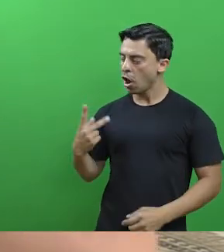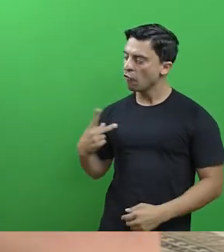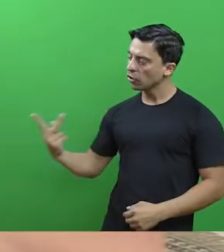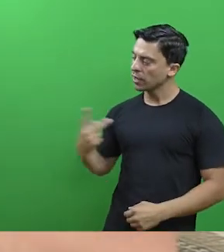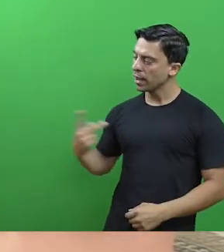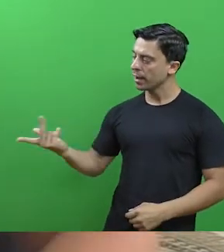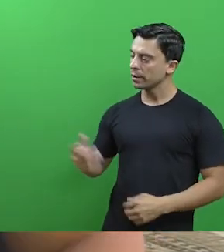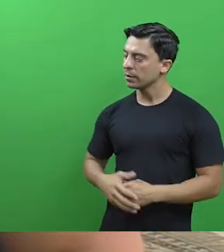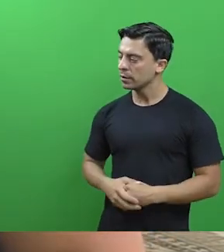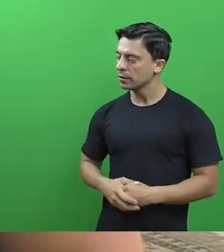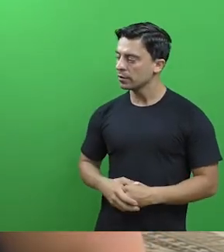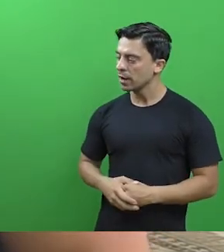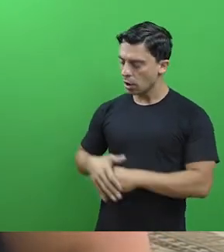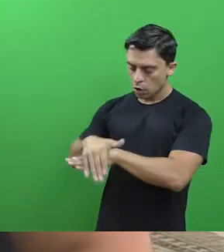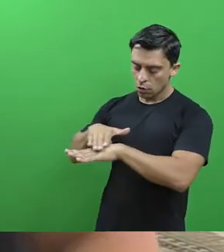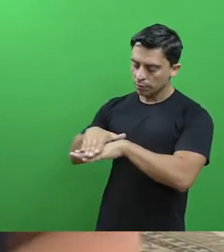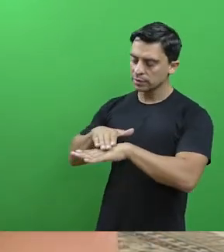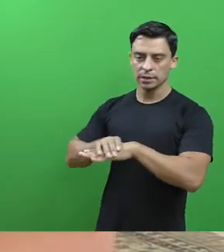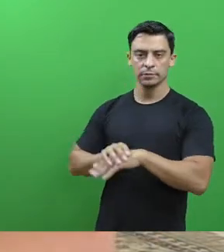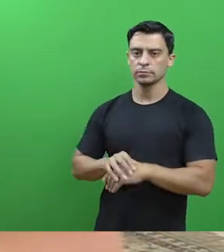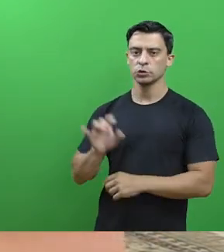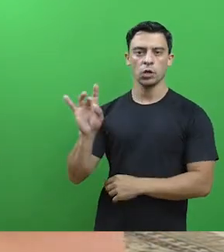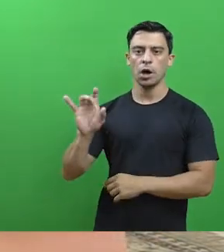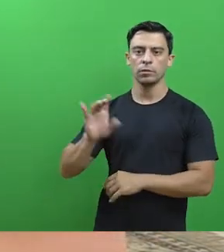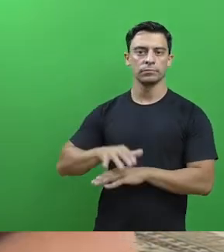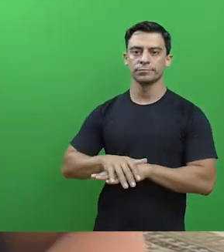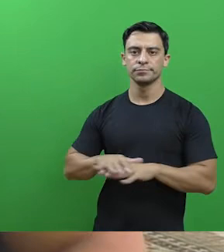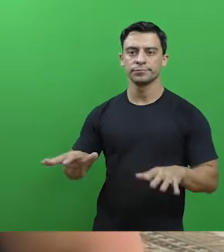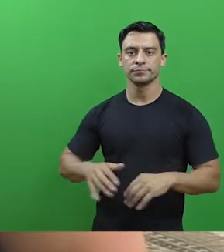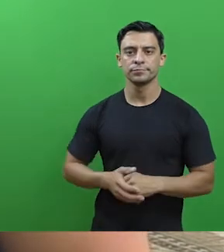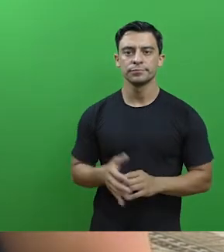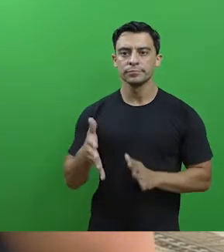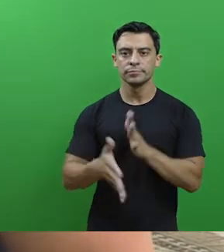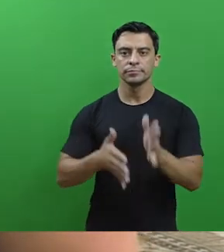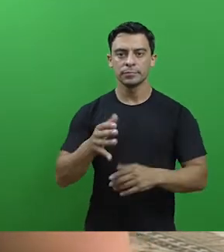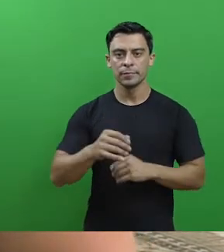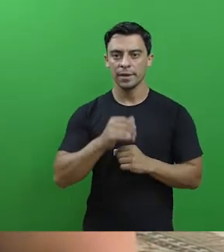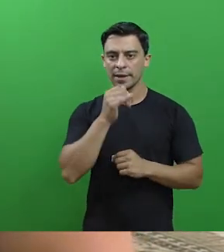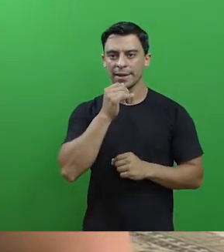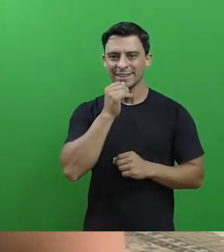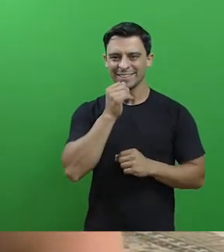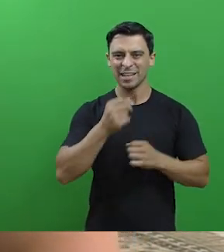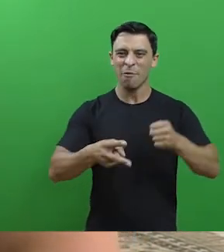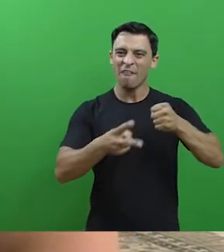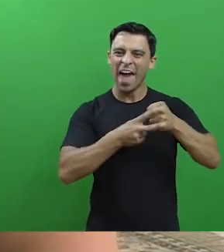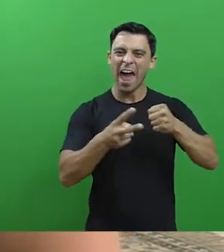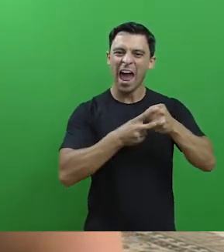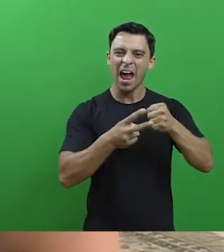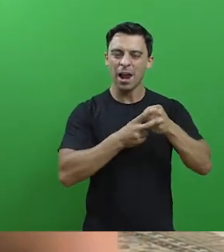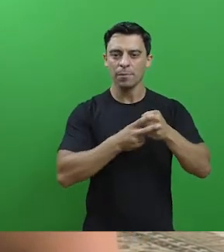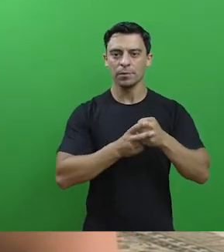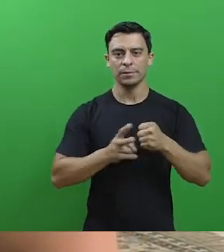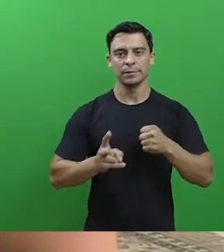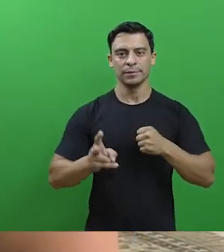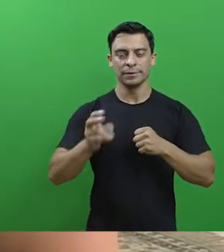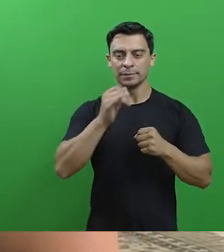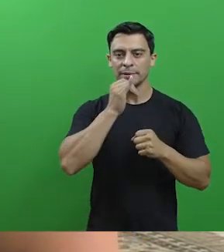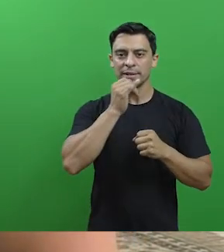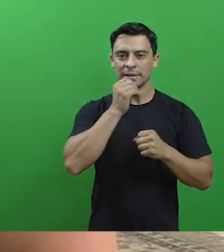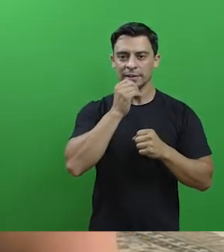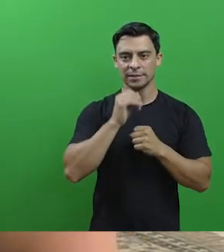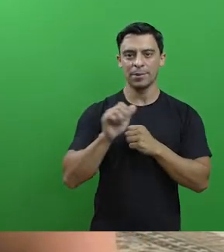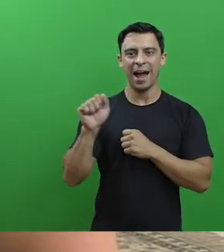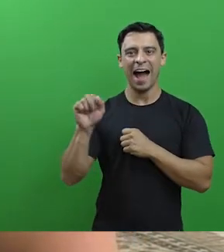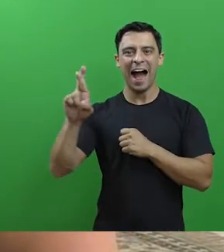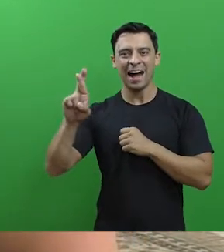conversar, só. E os verbos sempre no infinitivo. A desinência que coloca no finalzinho da palavra para